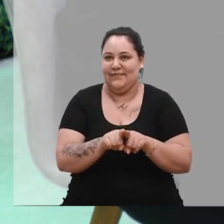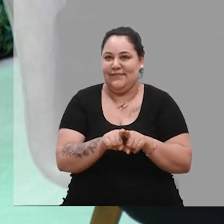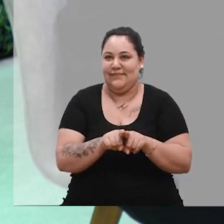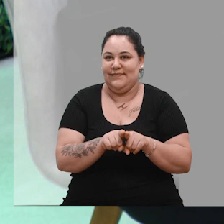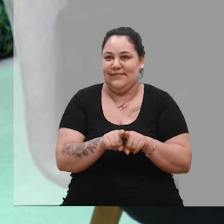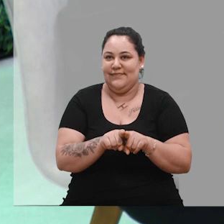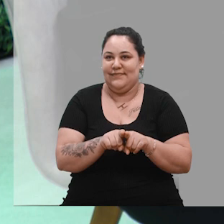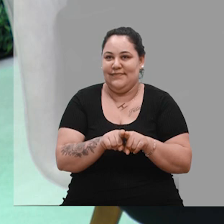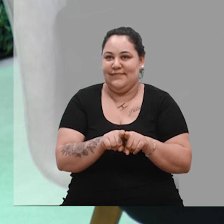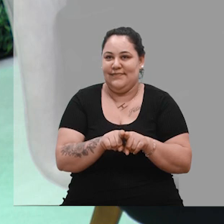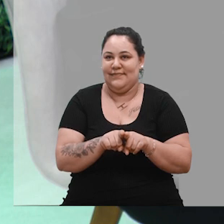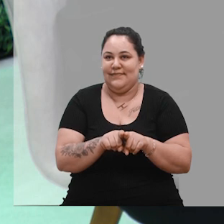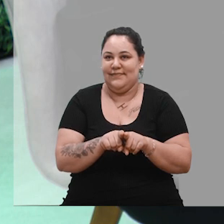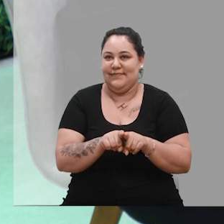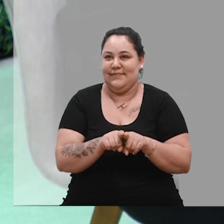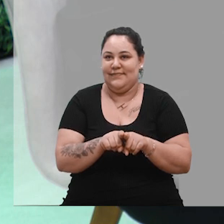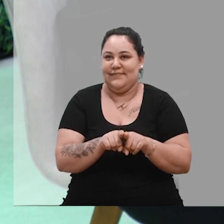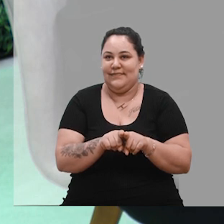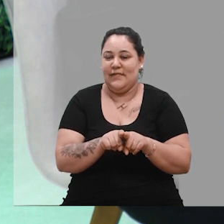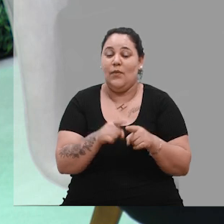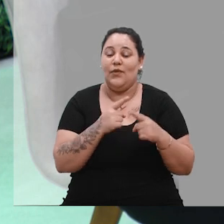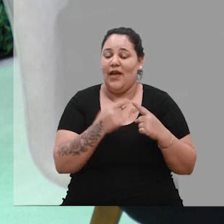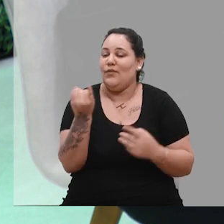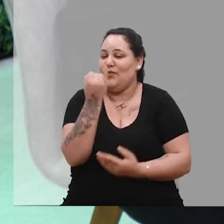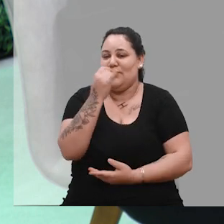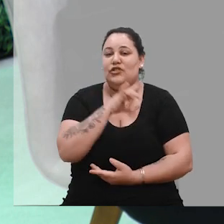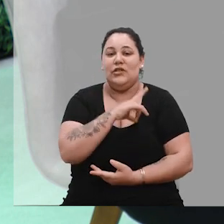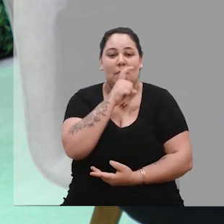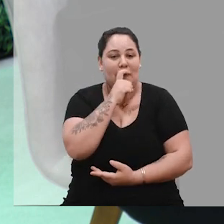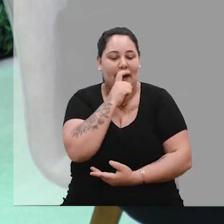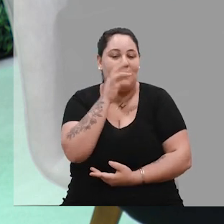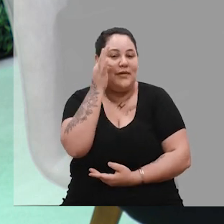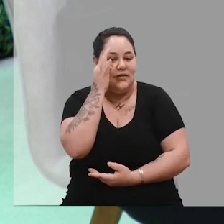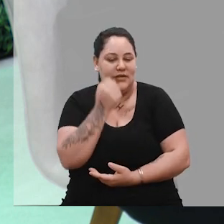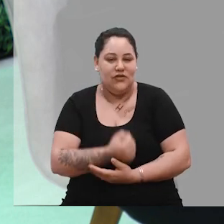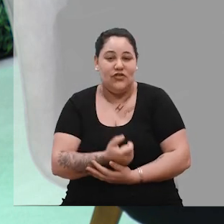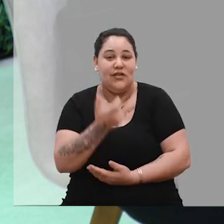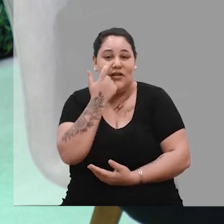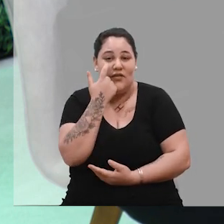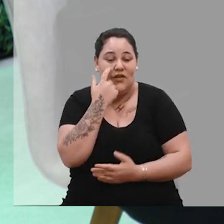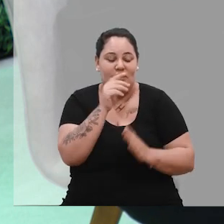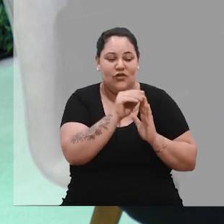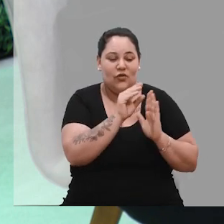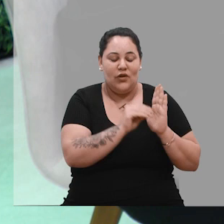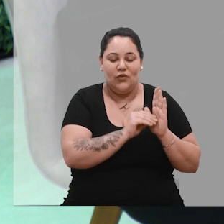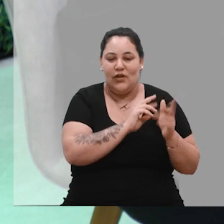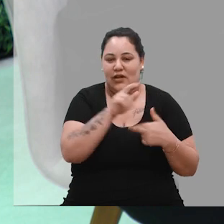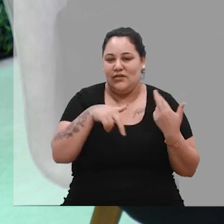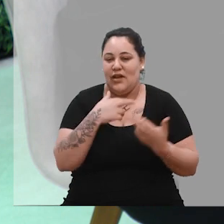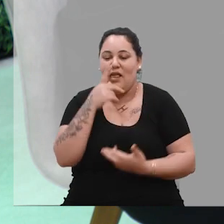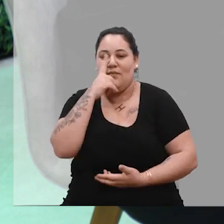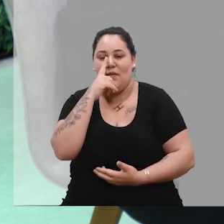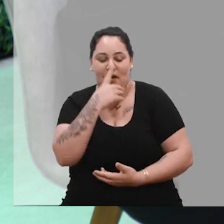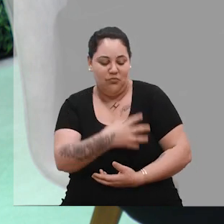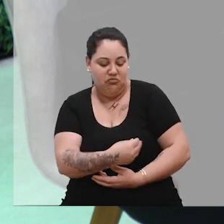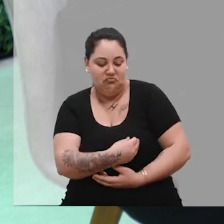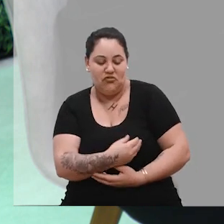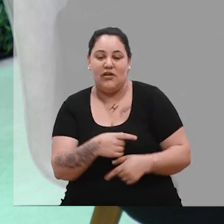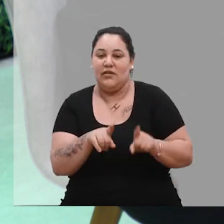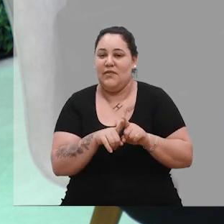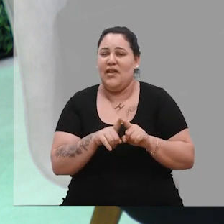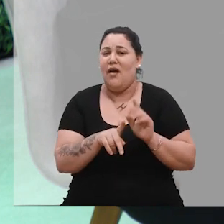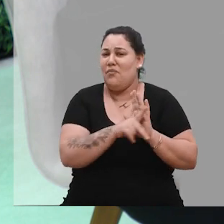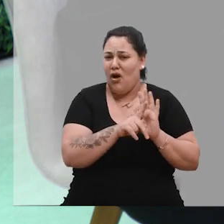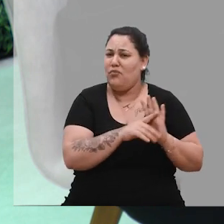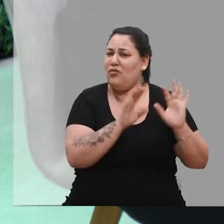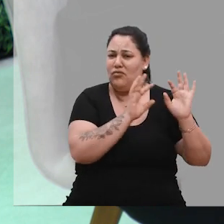ter essa rede, um pai presente, né? E quando eu vejo muito conteúdo sobre essa questão de maternidade, de aleitamento, até a própria situação